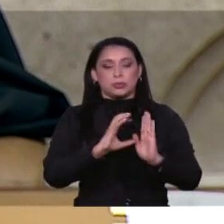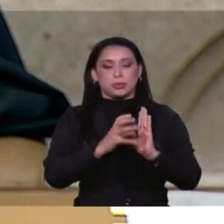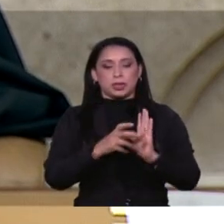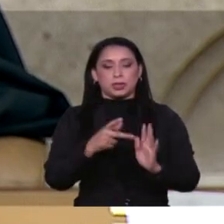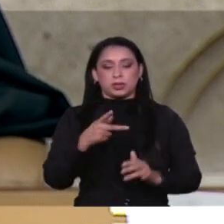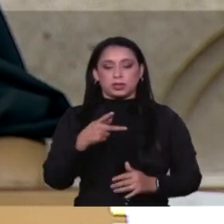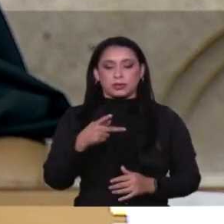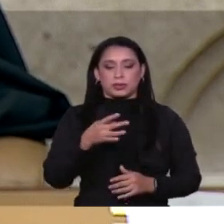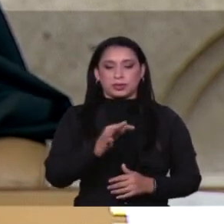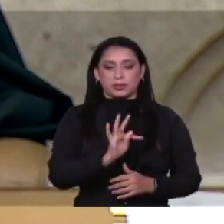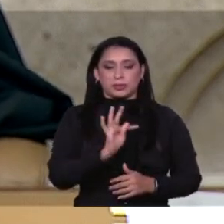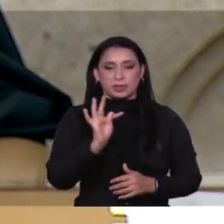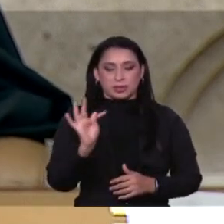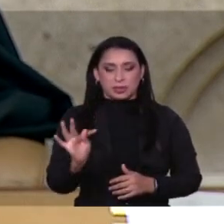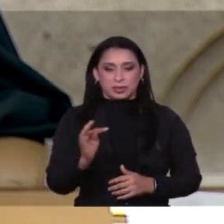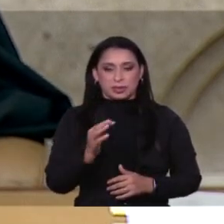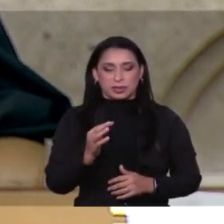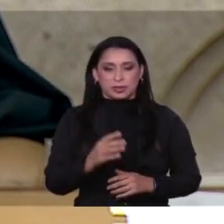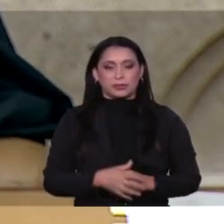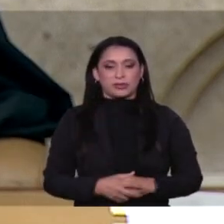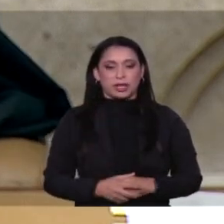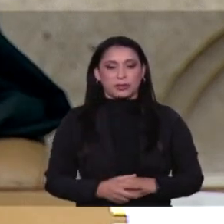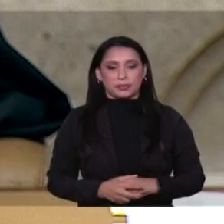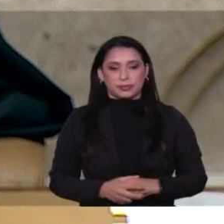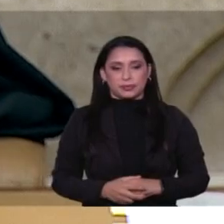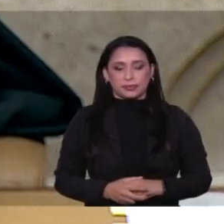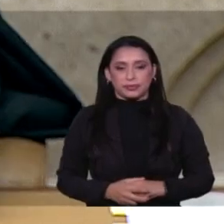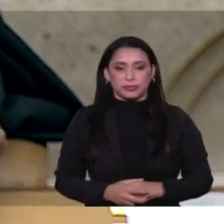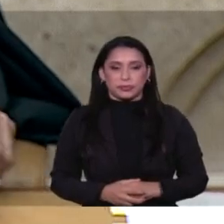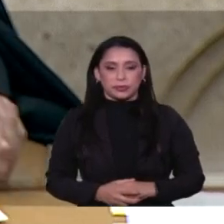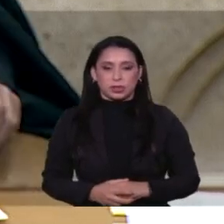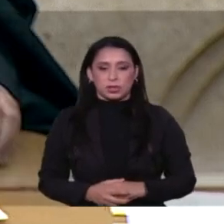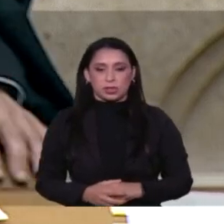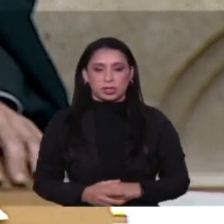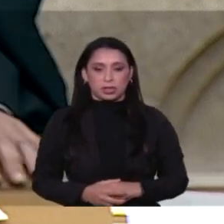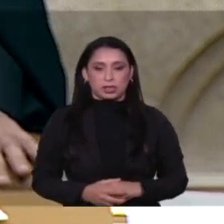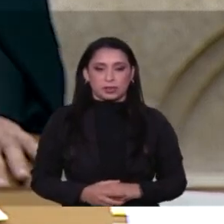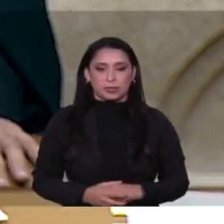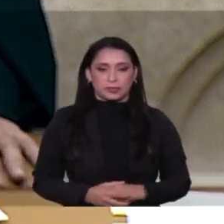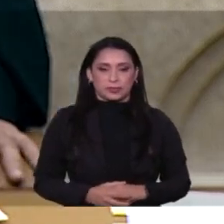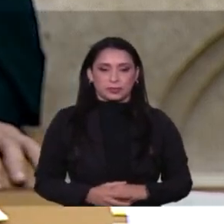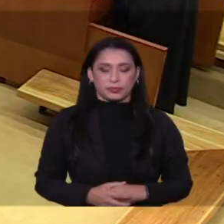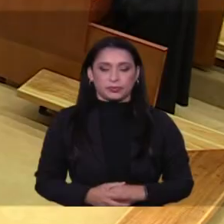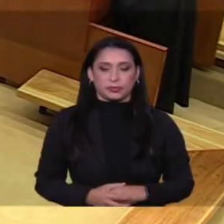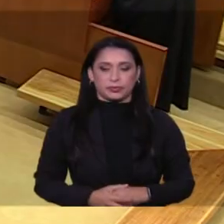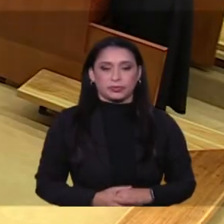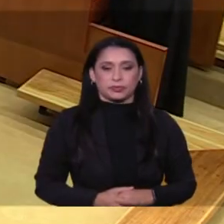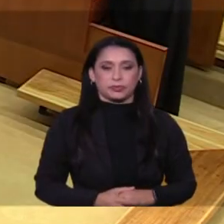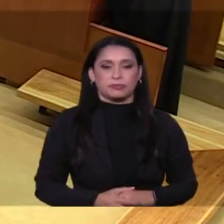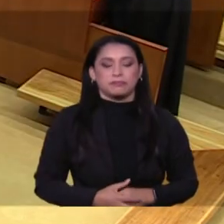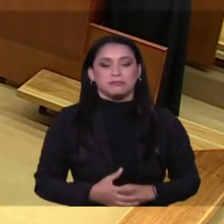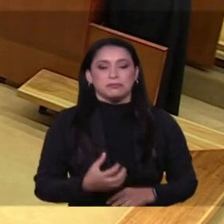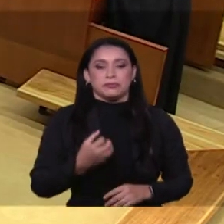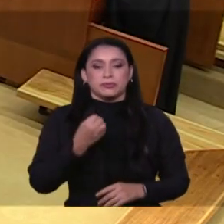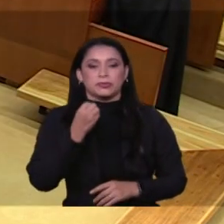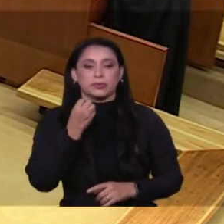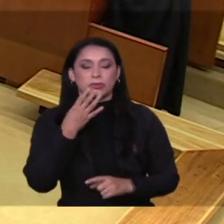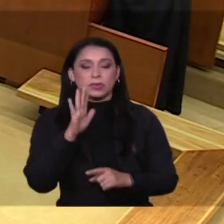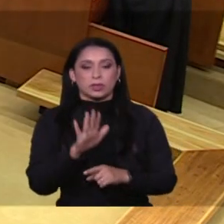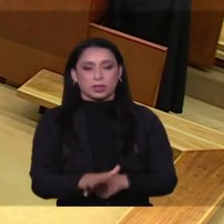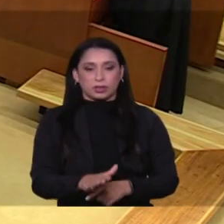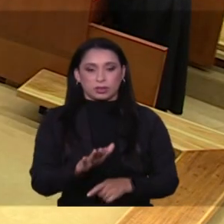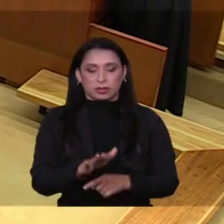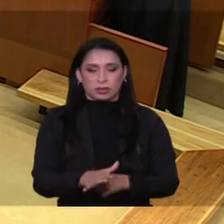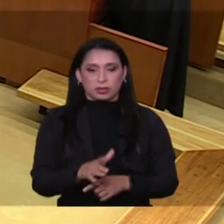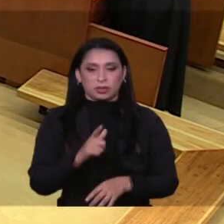bem-vindo à tribuna do Supremo. Boa tarde, ministro. Bom, então, inicialmente, gostaria de dar uma boa tarde à Vossa